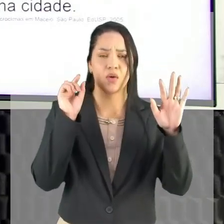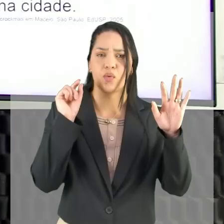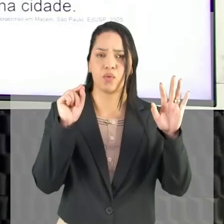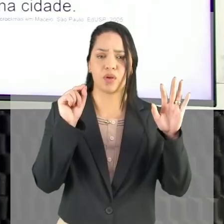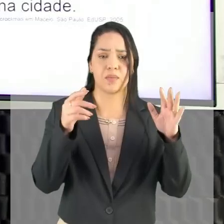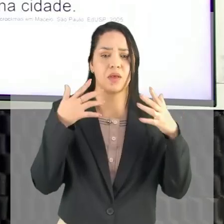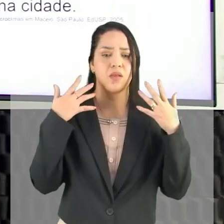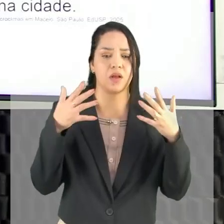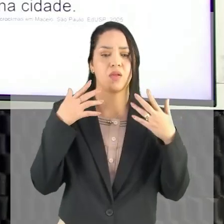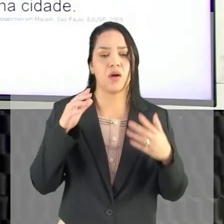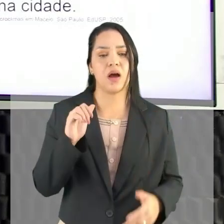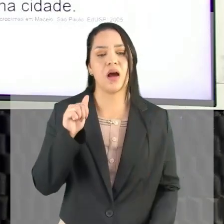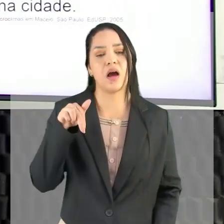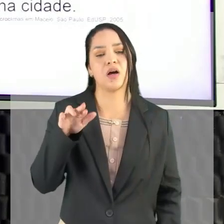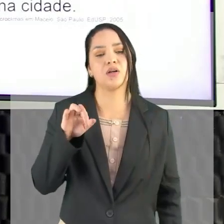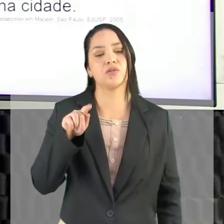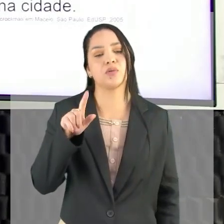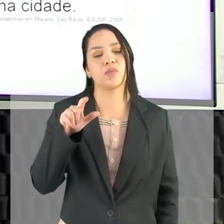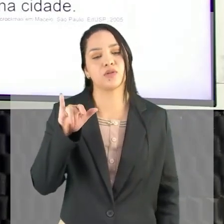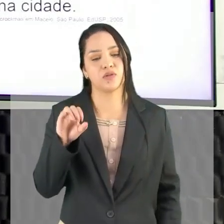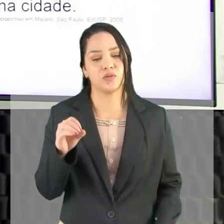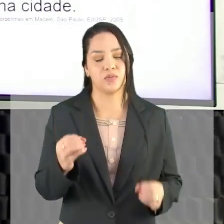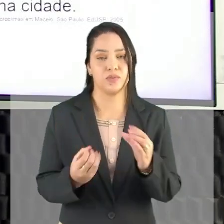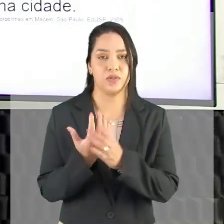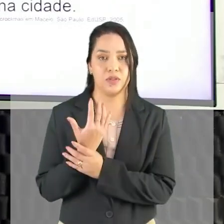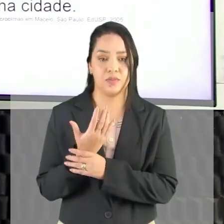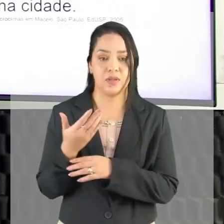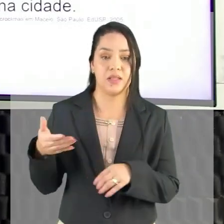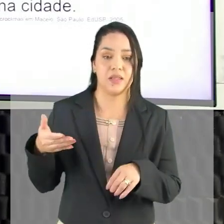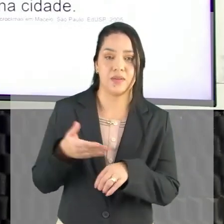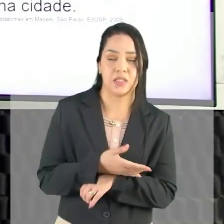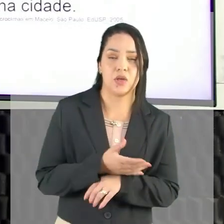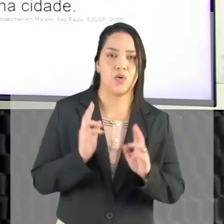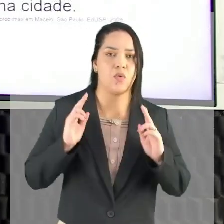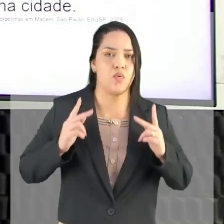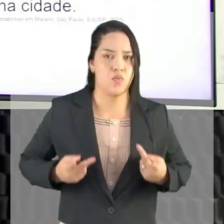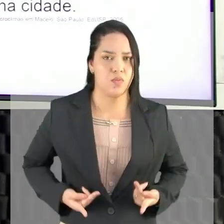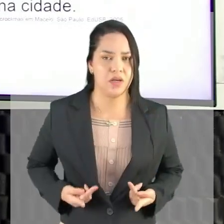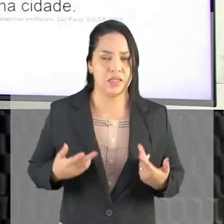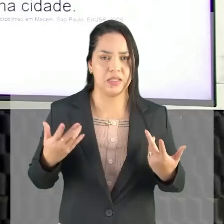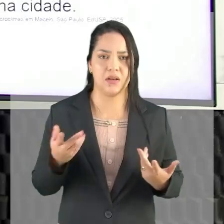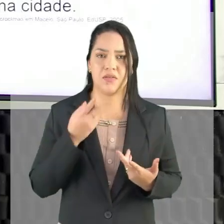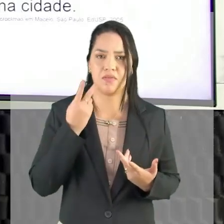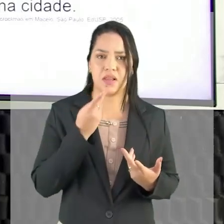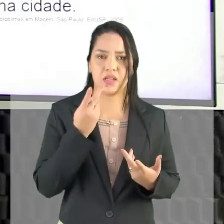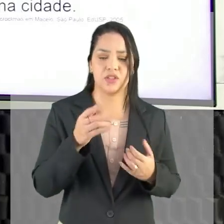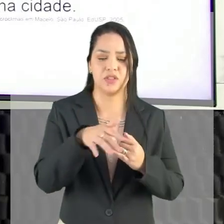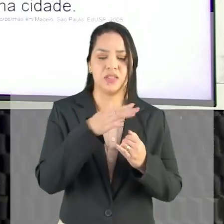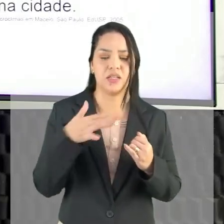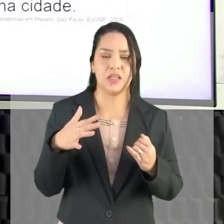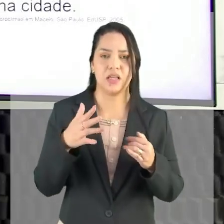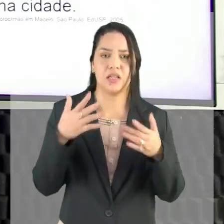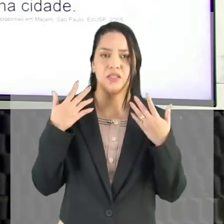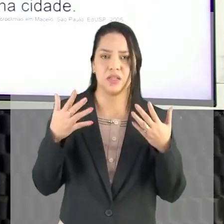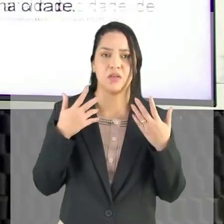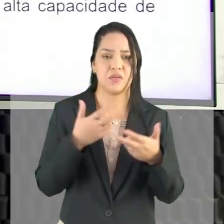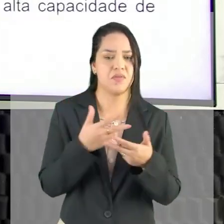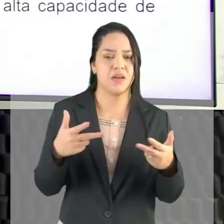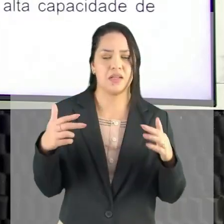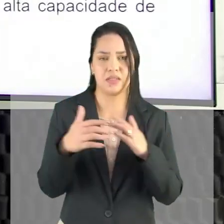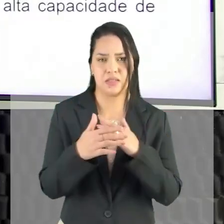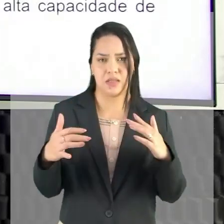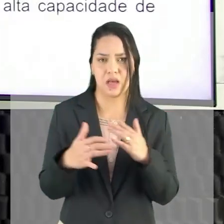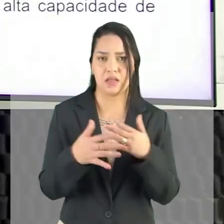pelo calor antropogênico, que é o calor produzido pela intervenção humana. Então, falar de ilha de calor é falar de grandes